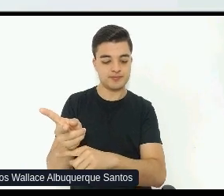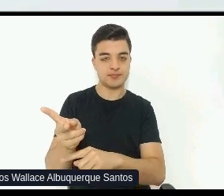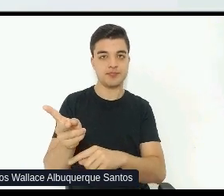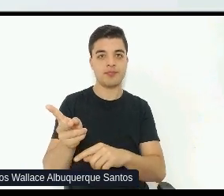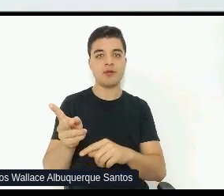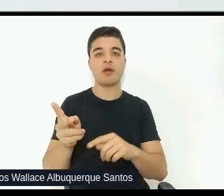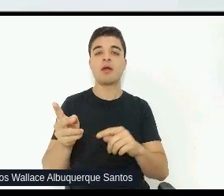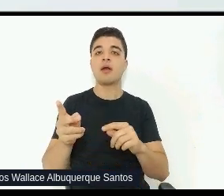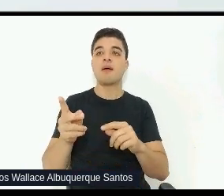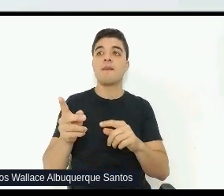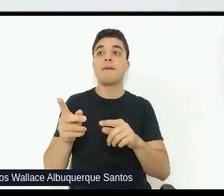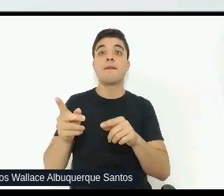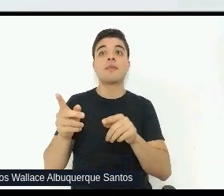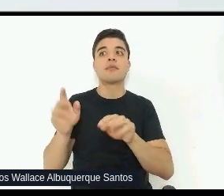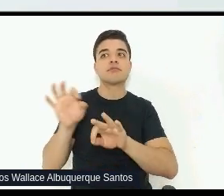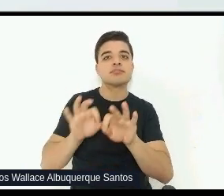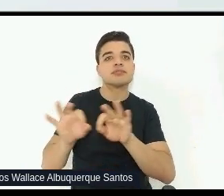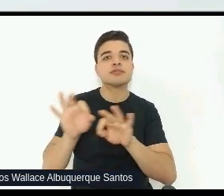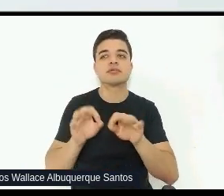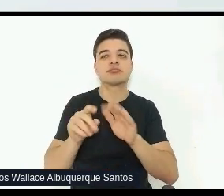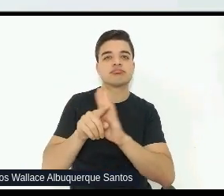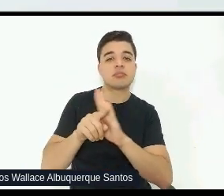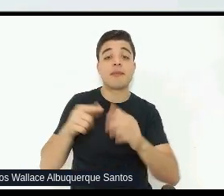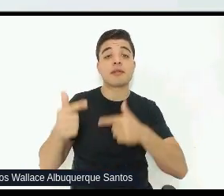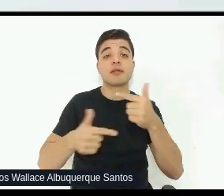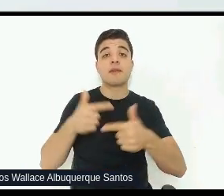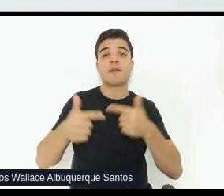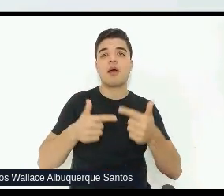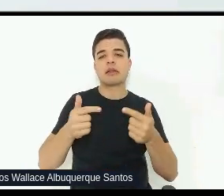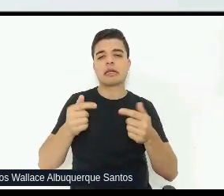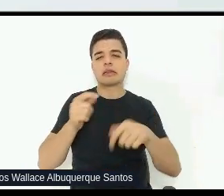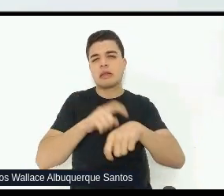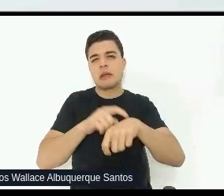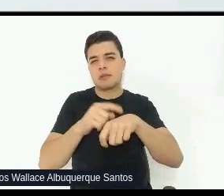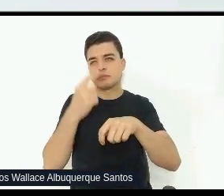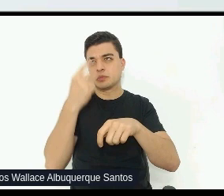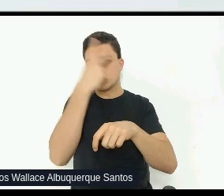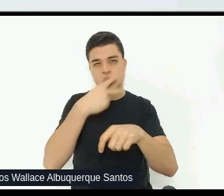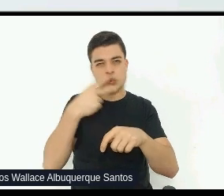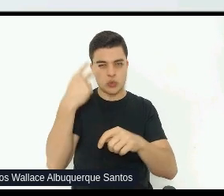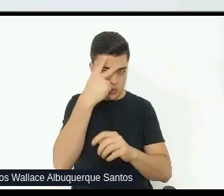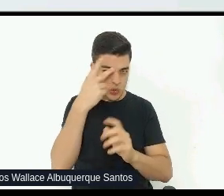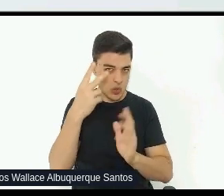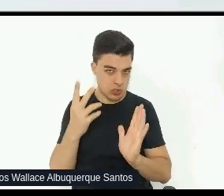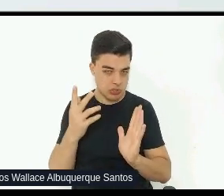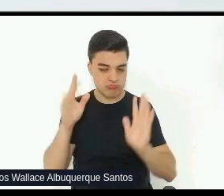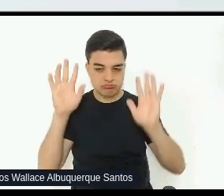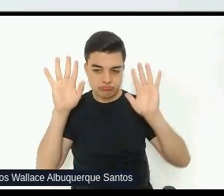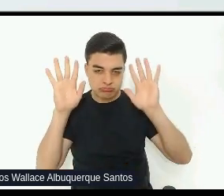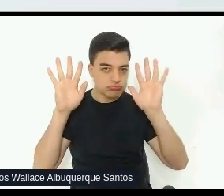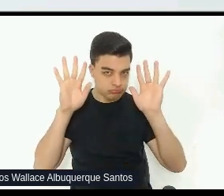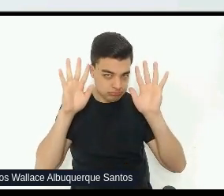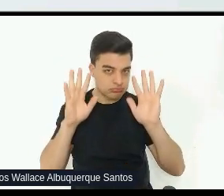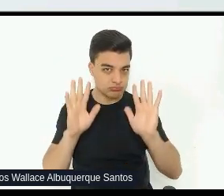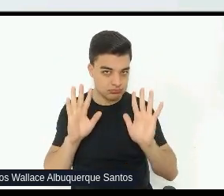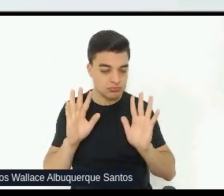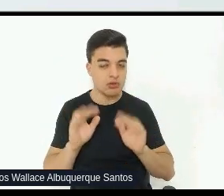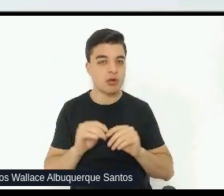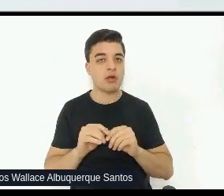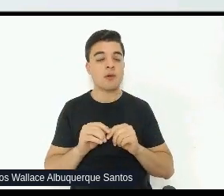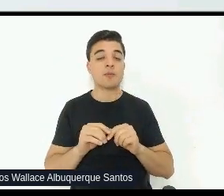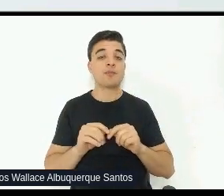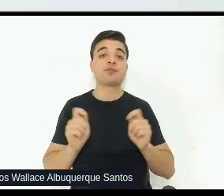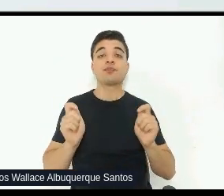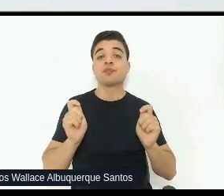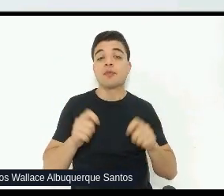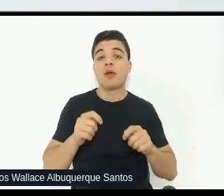vai estar usando a própria equipe, né? Um tempo que você tem ali, 2 horas para você fazer, começar a pensar nisso. Pode ser realizado tanto no início